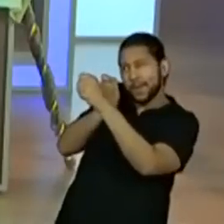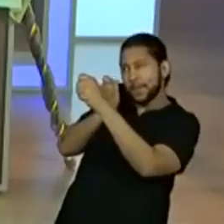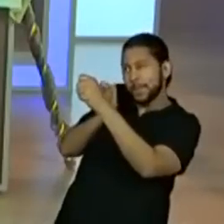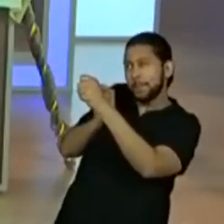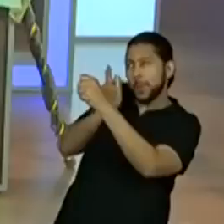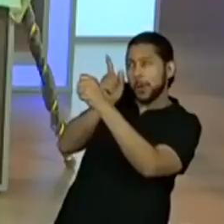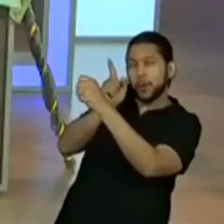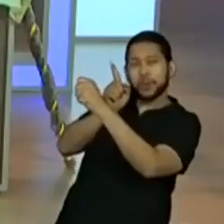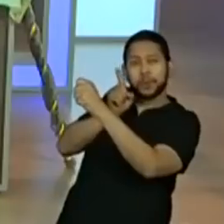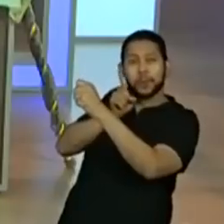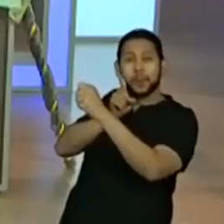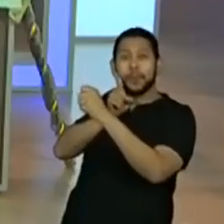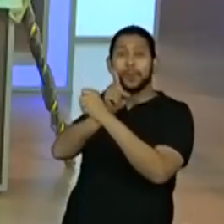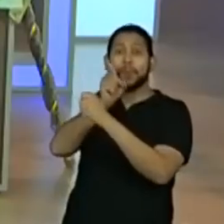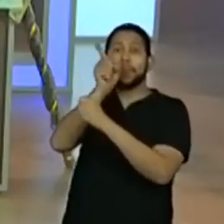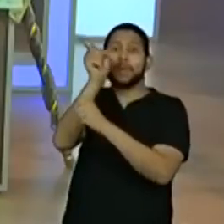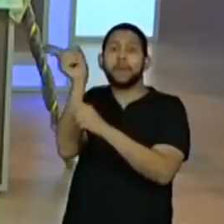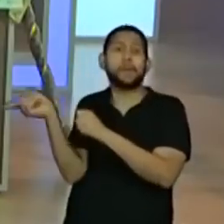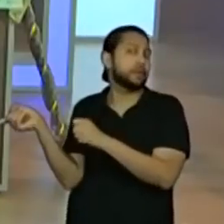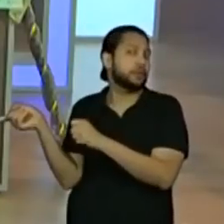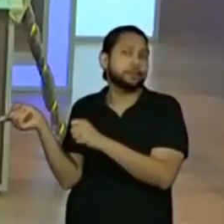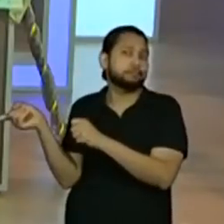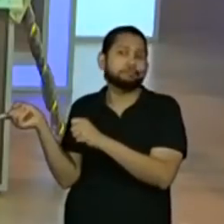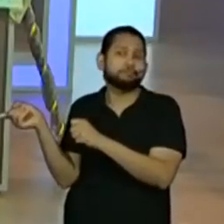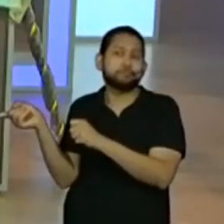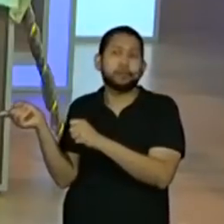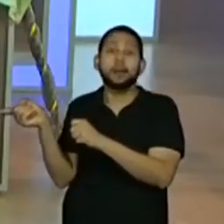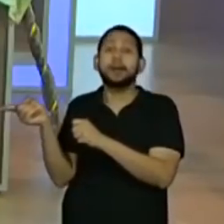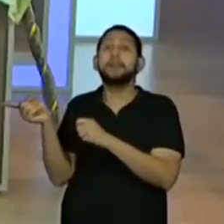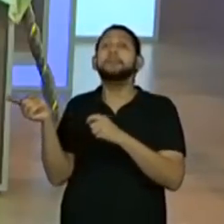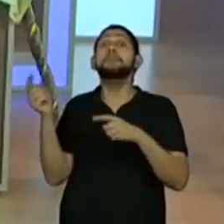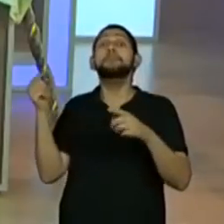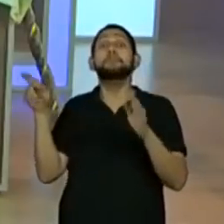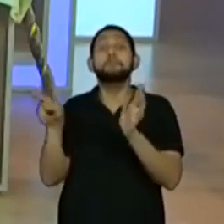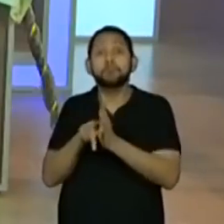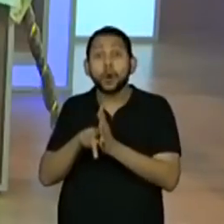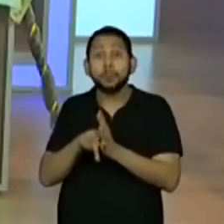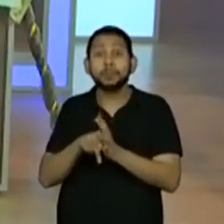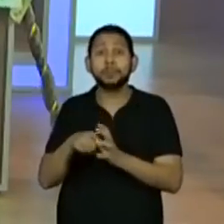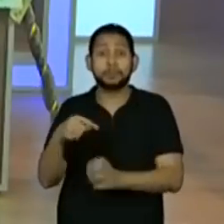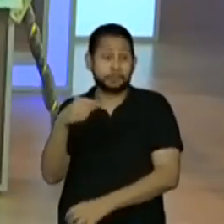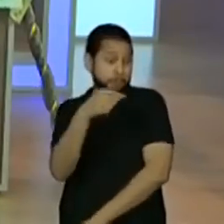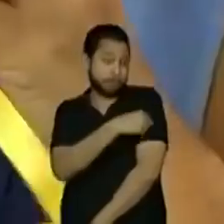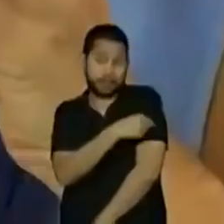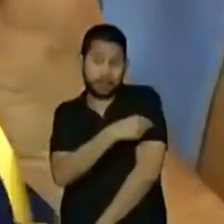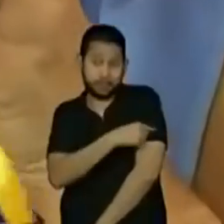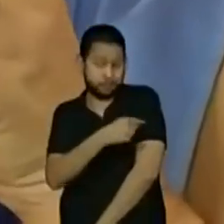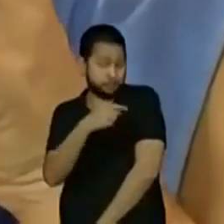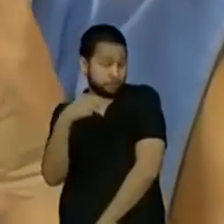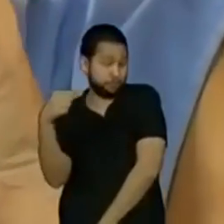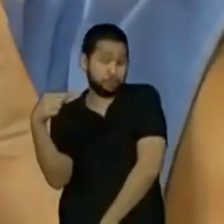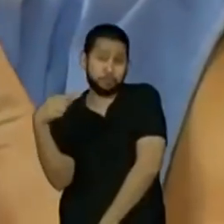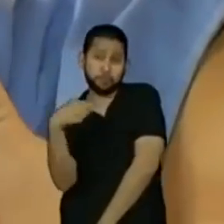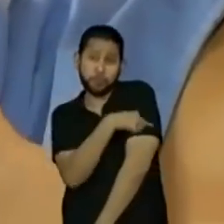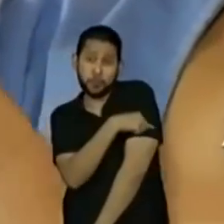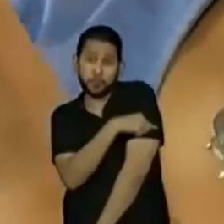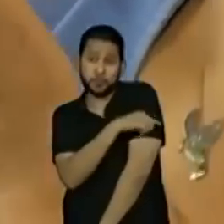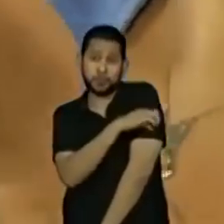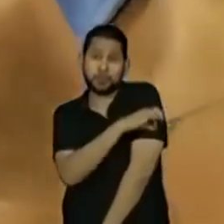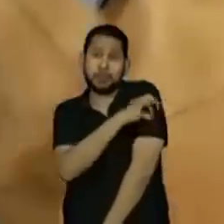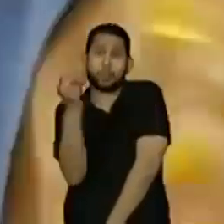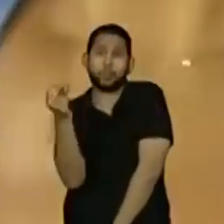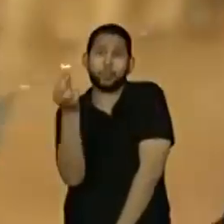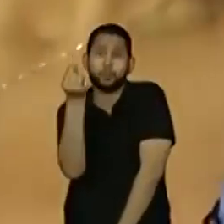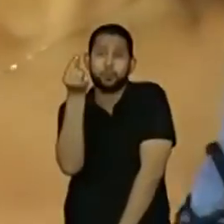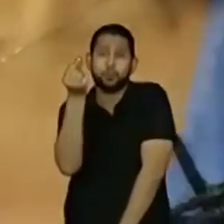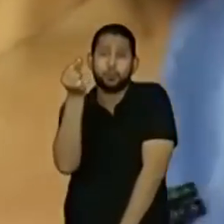pássaro. Só que não acertou o pássaro. Acertou em uma de suas penas, que caiu. Eu vou retirar aqui para você